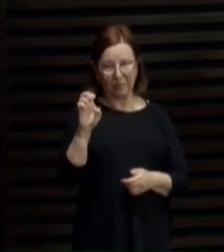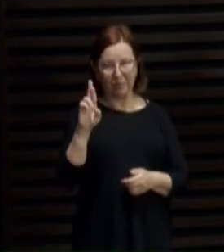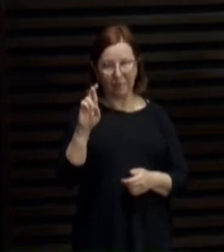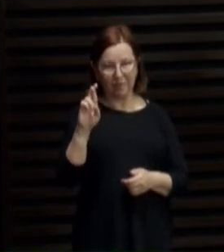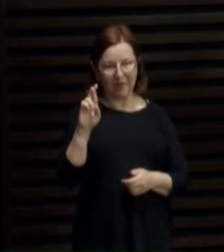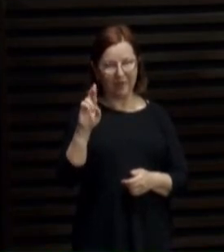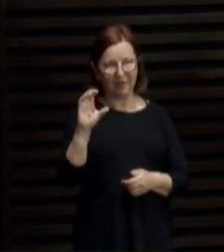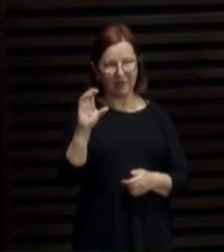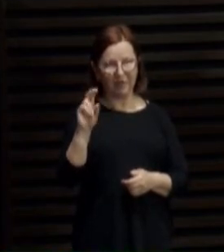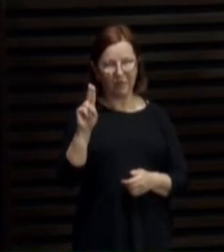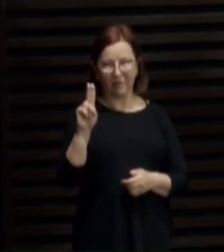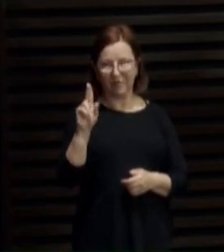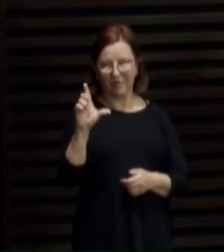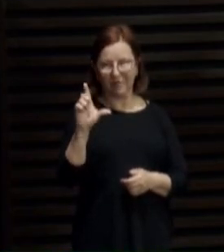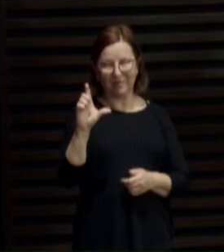tentar falar.